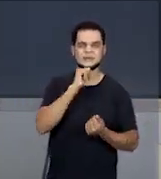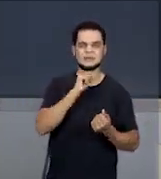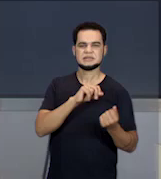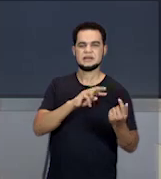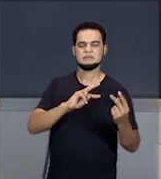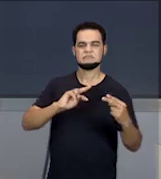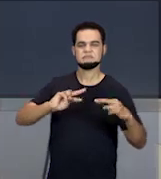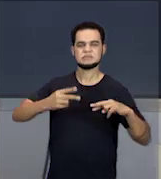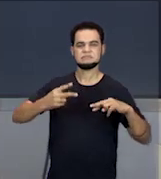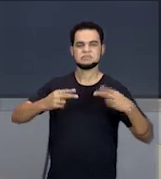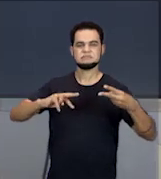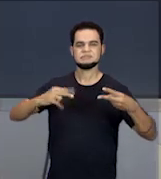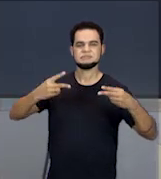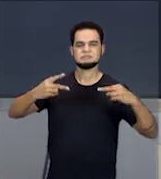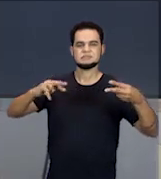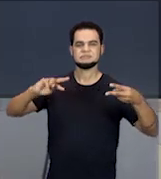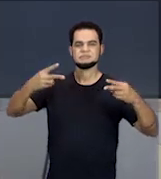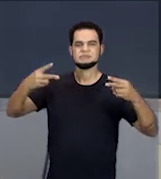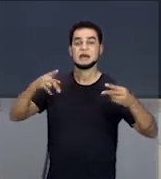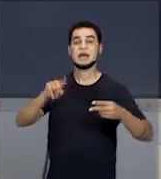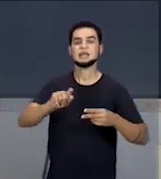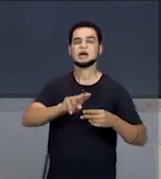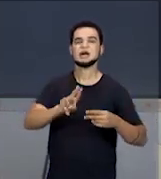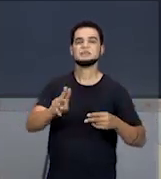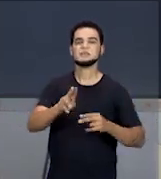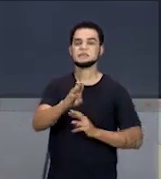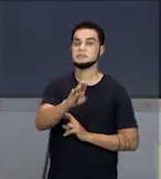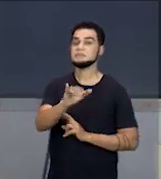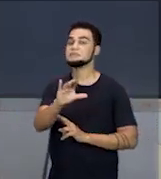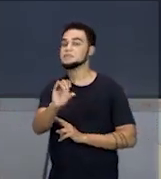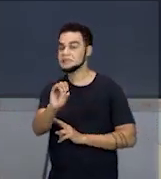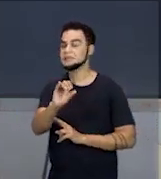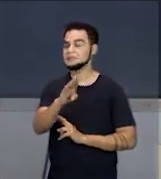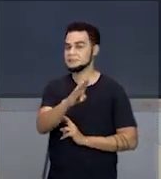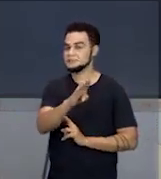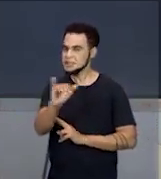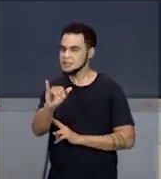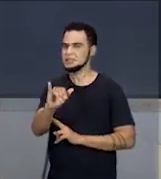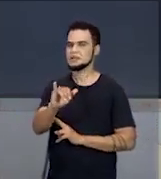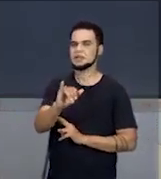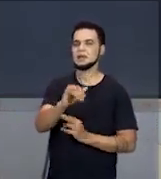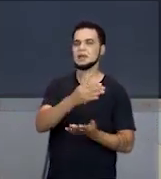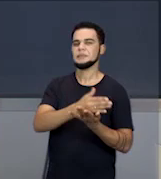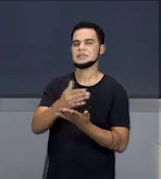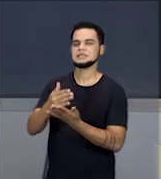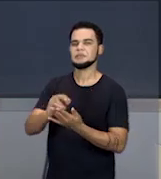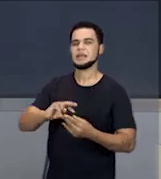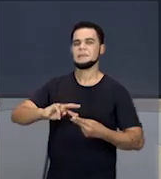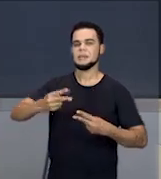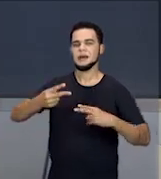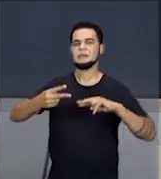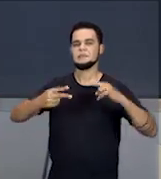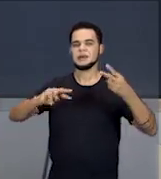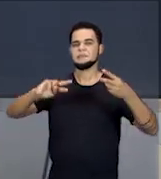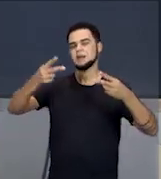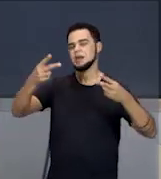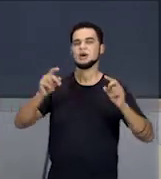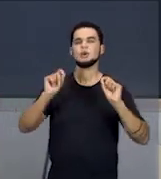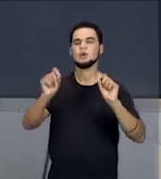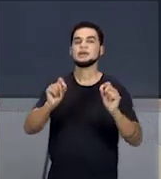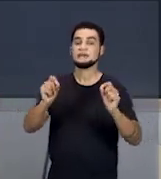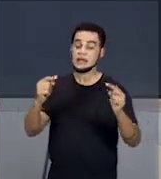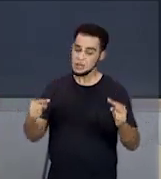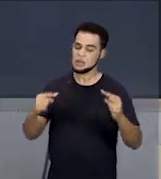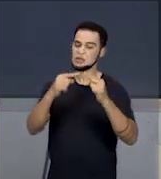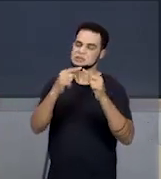de reprodução, então, nós chamamos de bipartição. Fatores, então, que vão contribuir aí para a recombinação gênica,